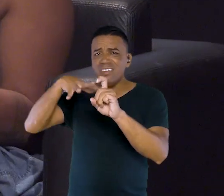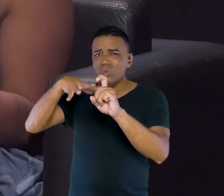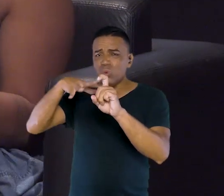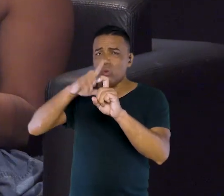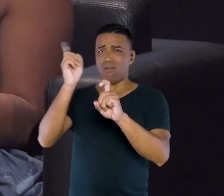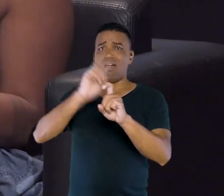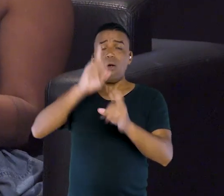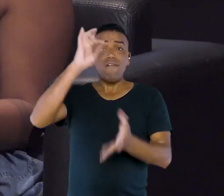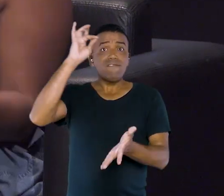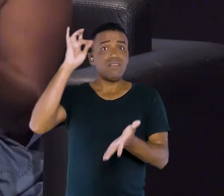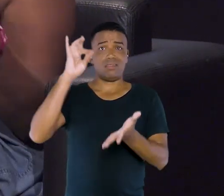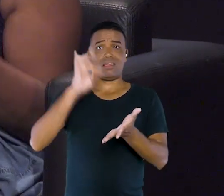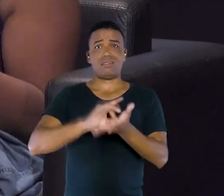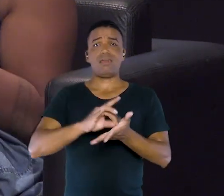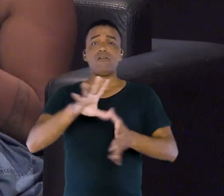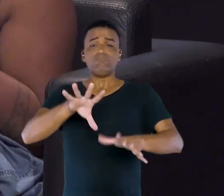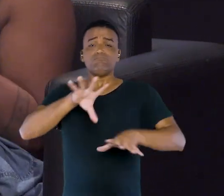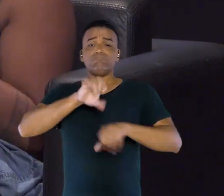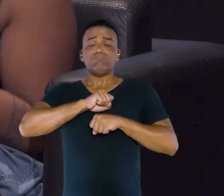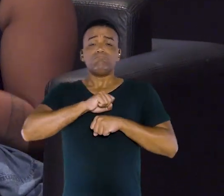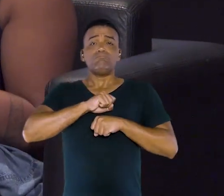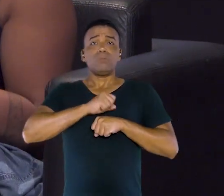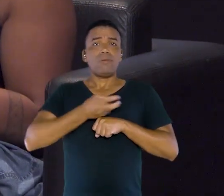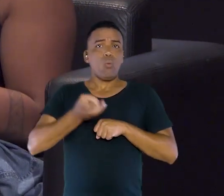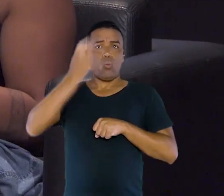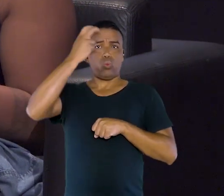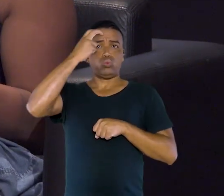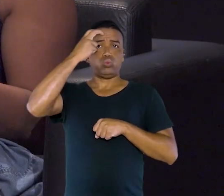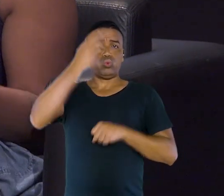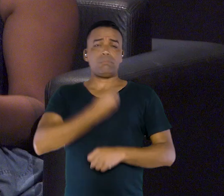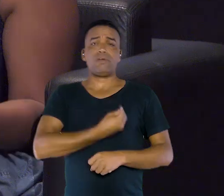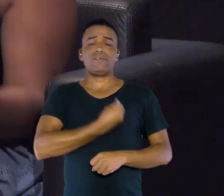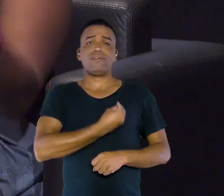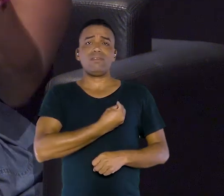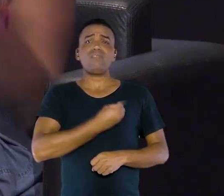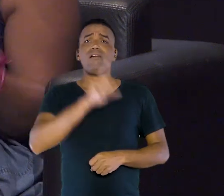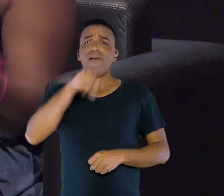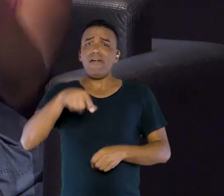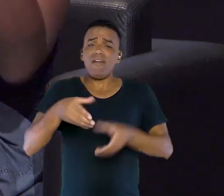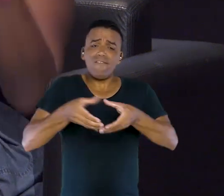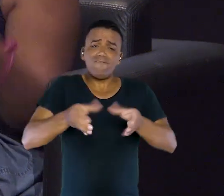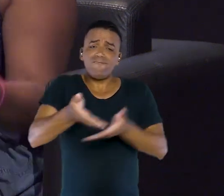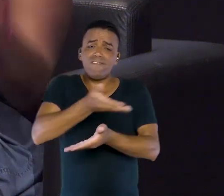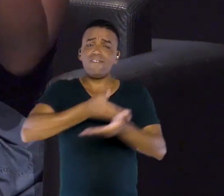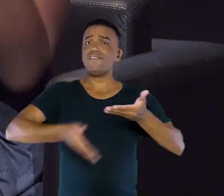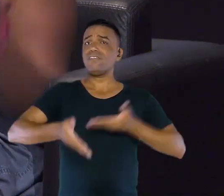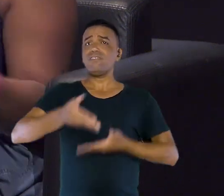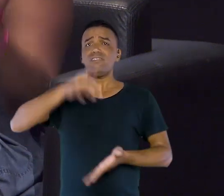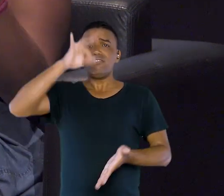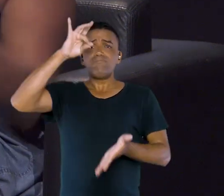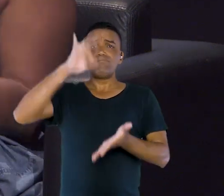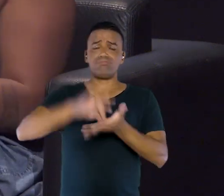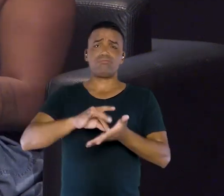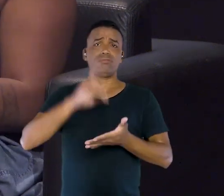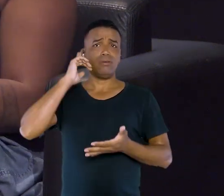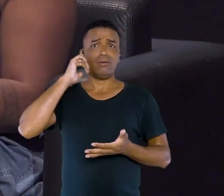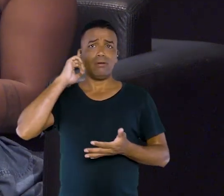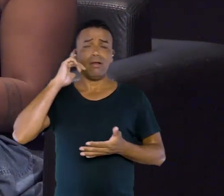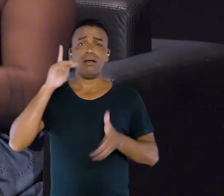algo verdadeiro, é algo que fazia parte da minha vida, era algo que eu vivia